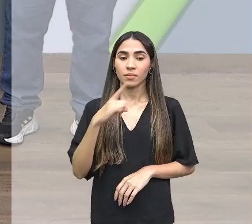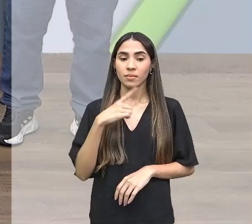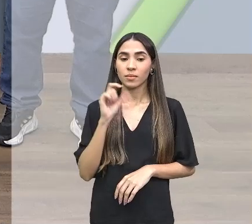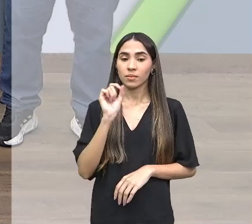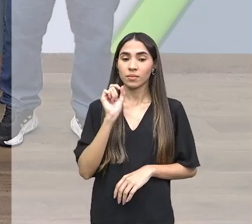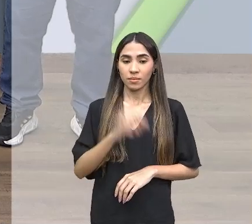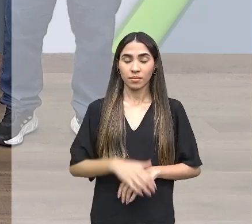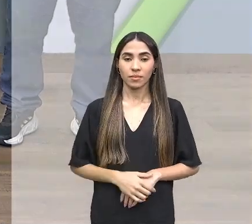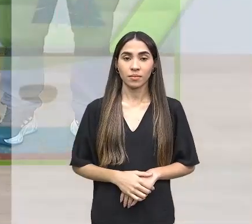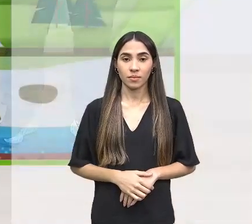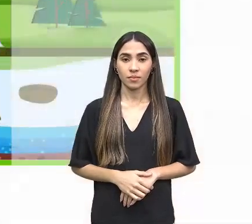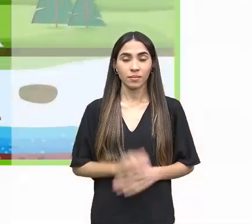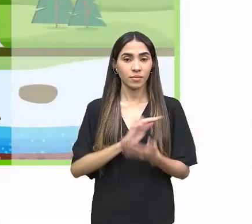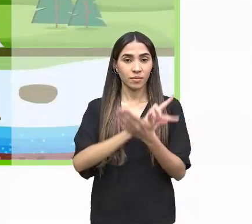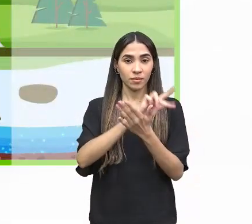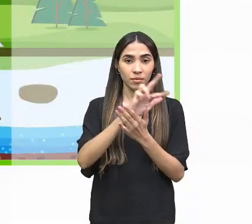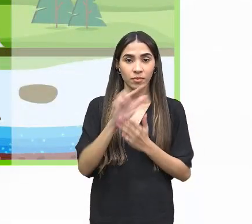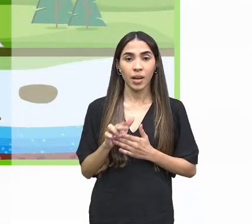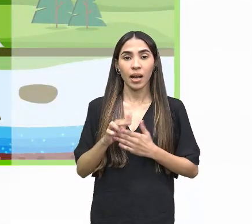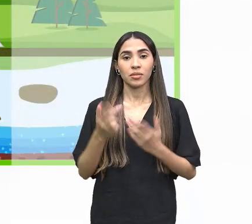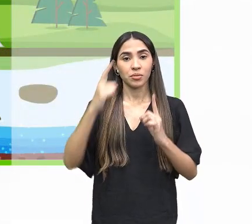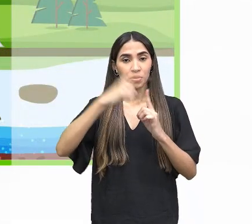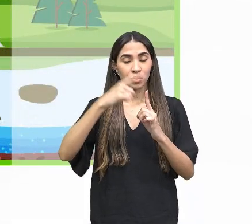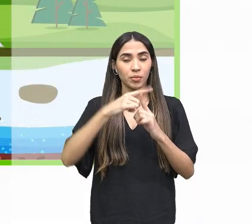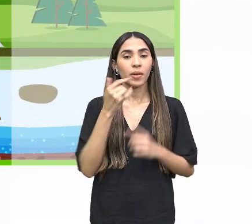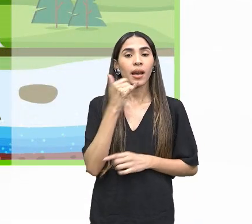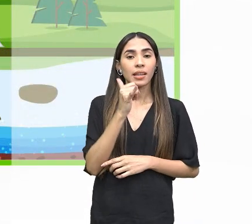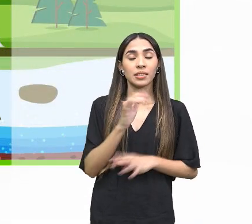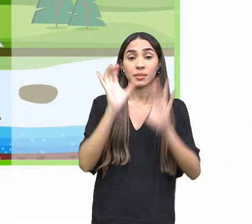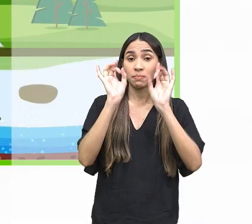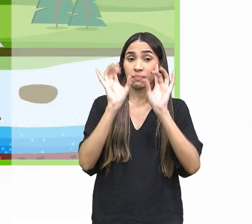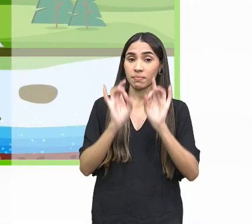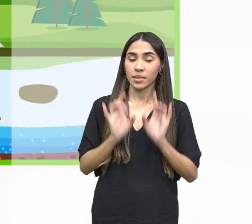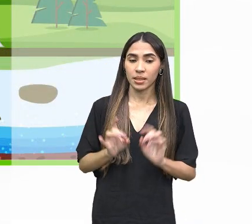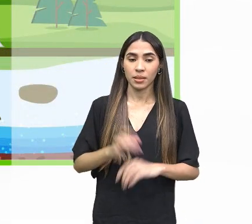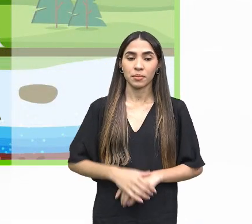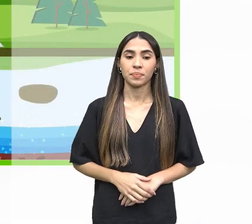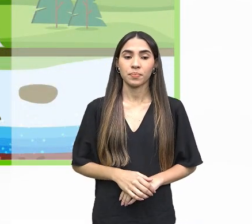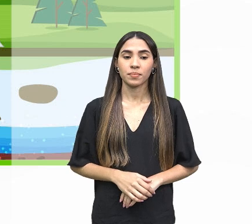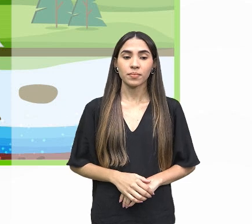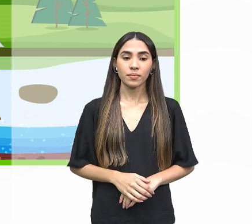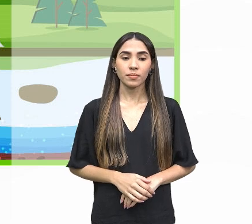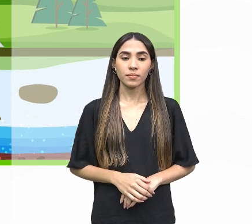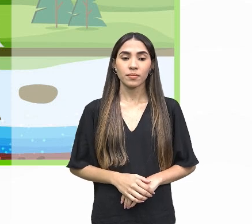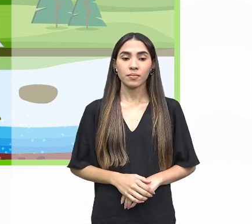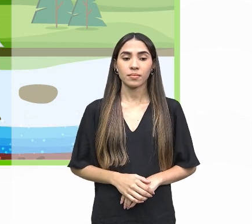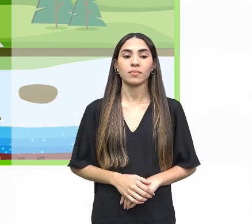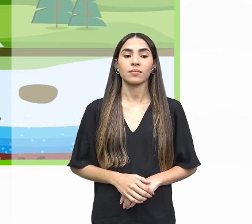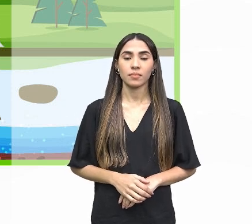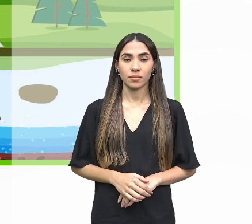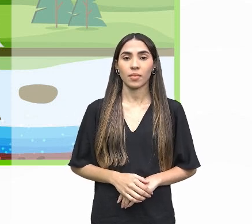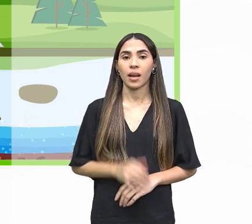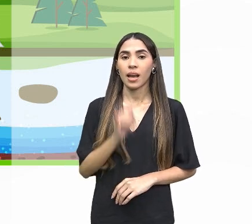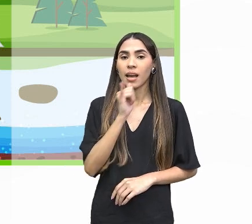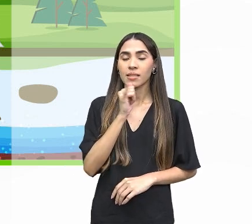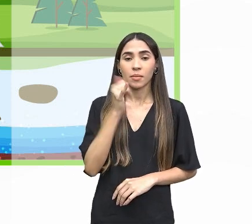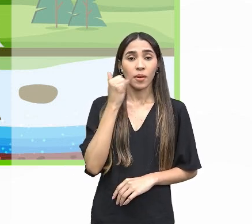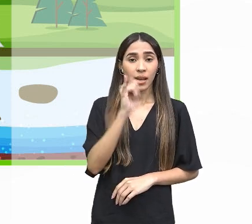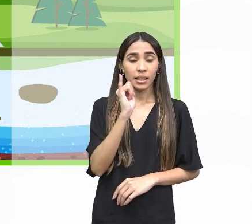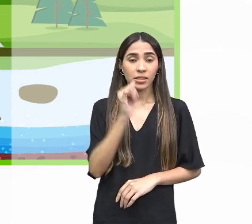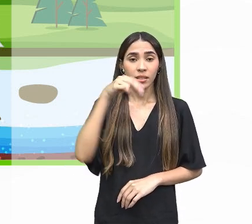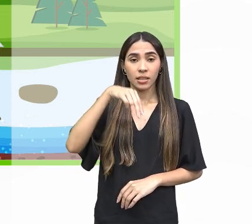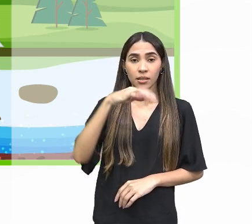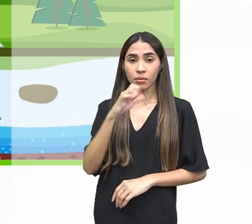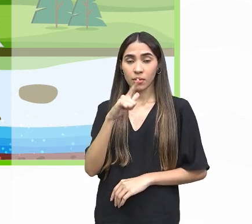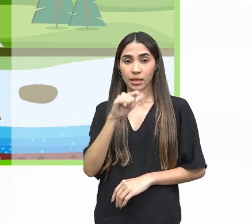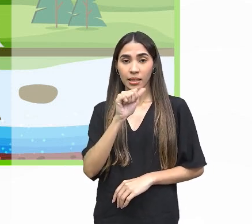aí várias fontes de energia, né? Em especial aí a energia nuclear, não é? Que também é uma